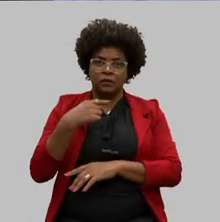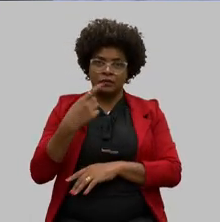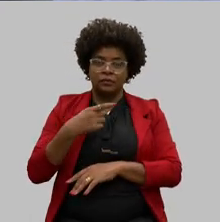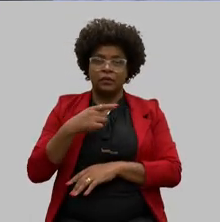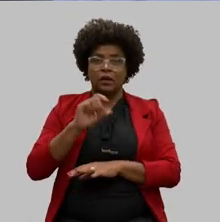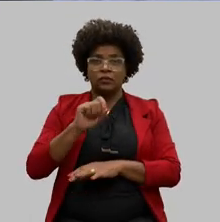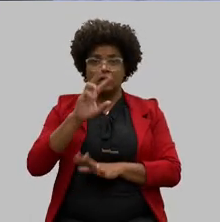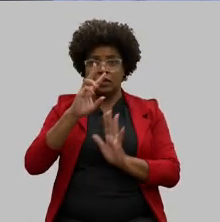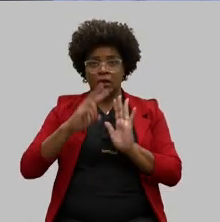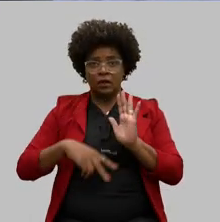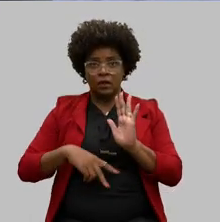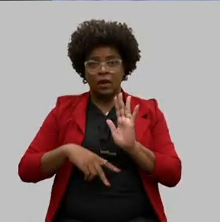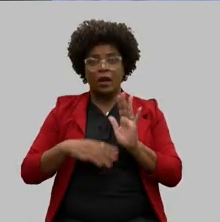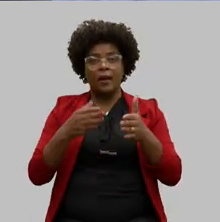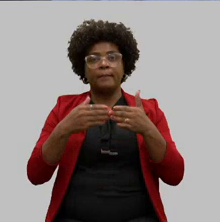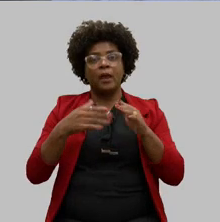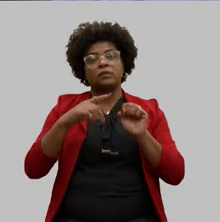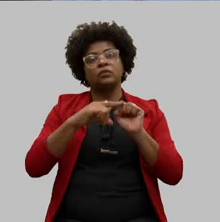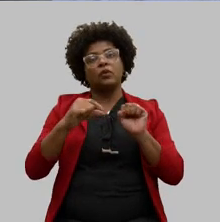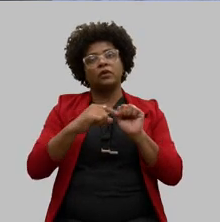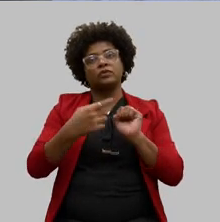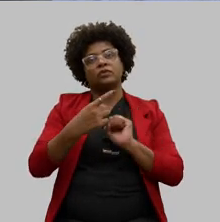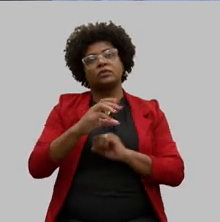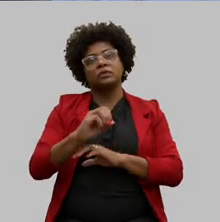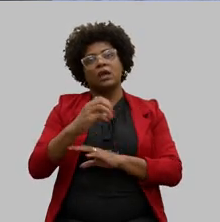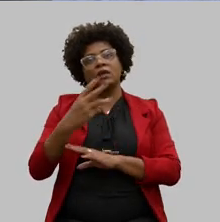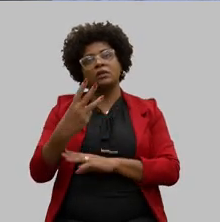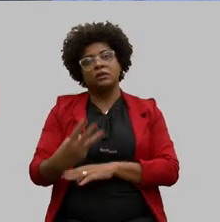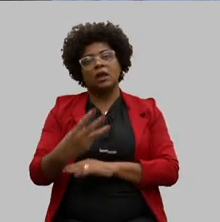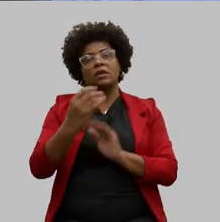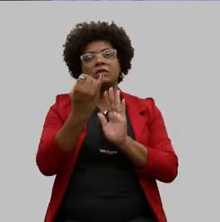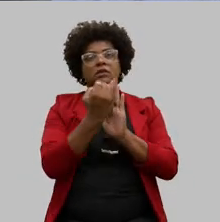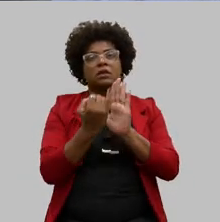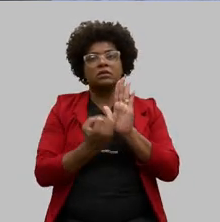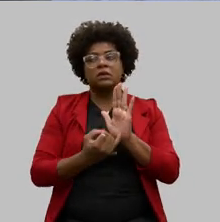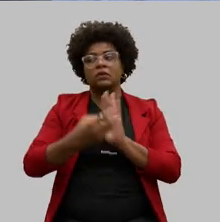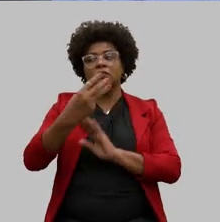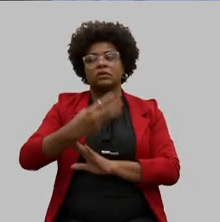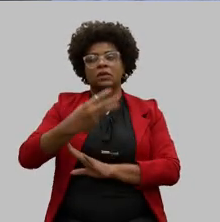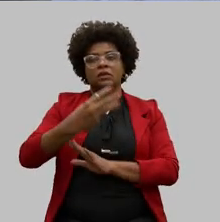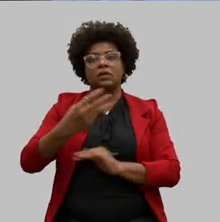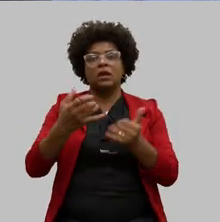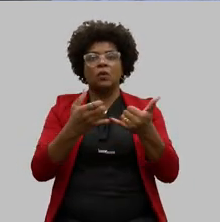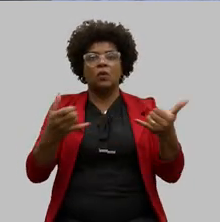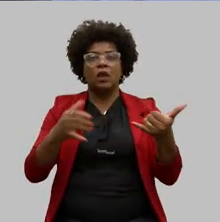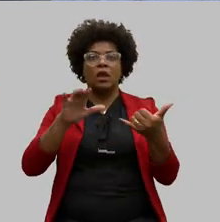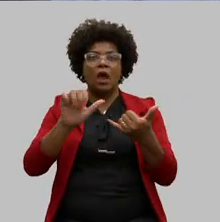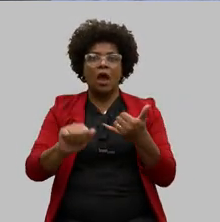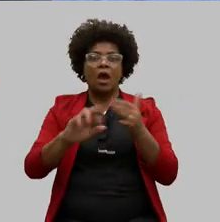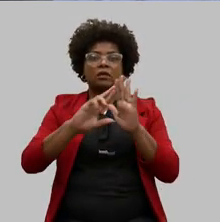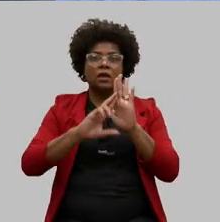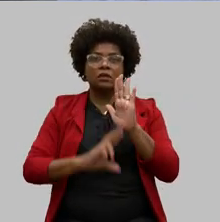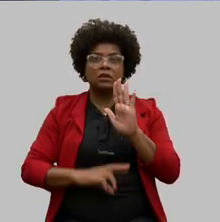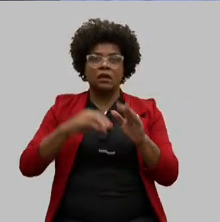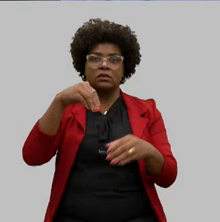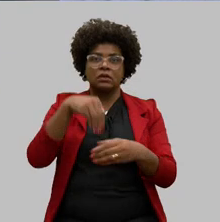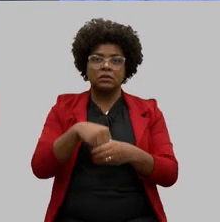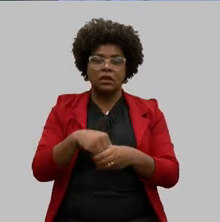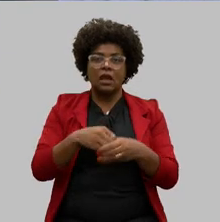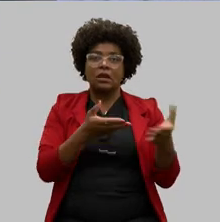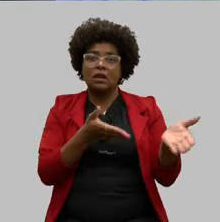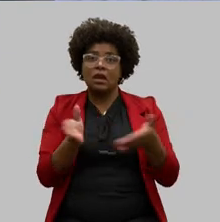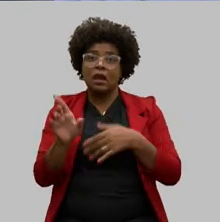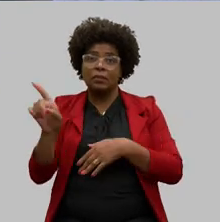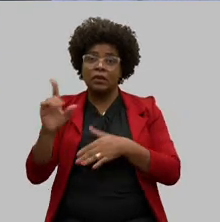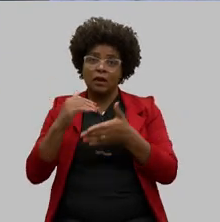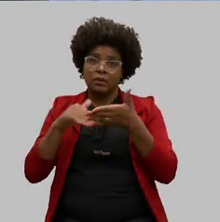excelência nos termos do artigo 103 inciso terceiro alinha a do regimento interno que seja encaminhado a secretaria de estado e